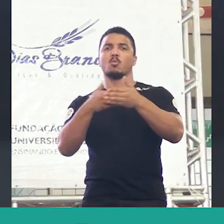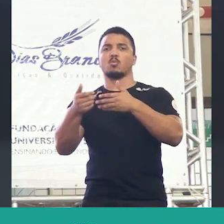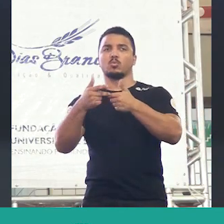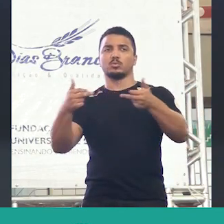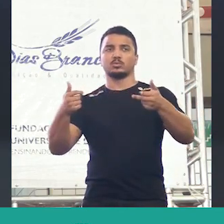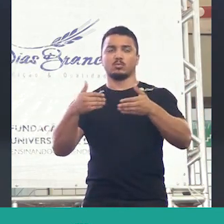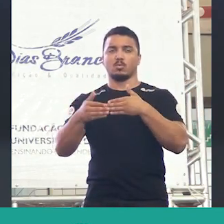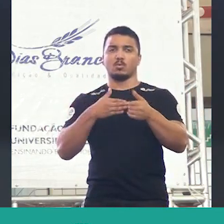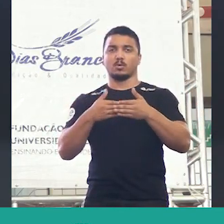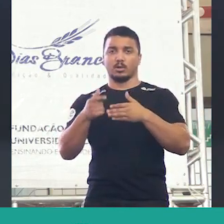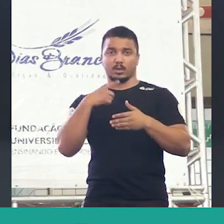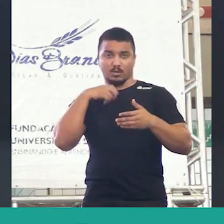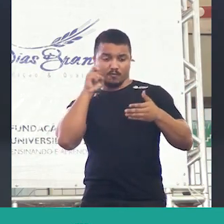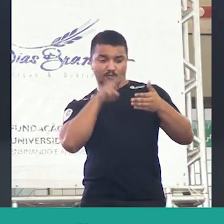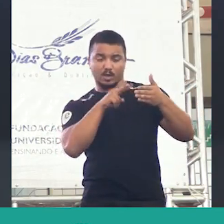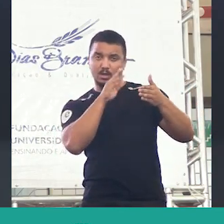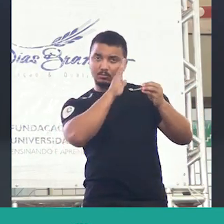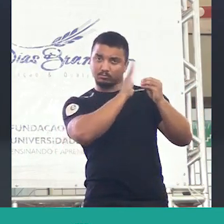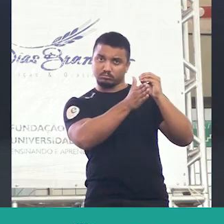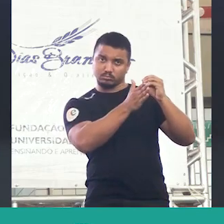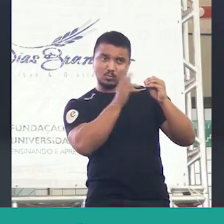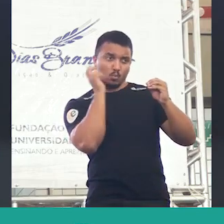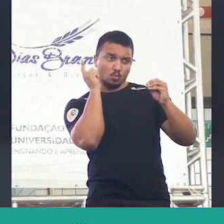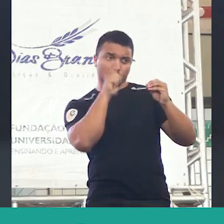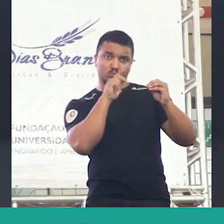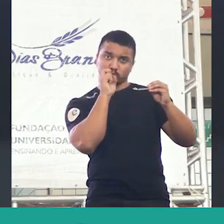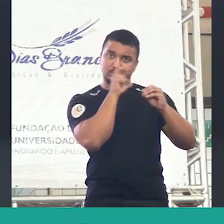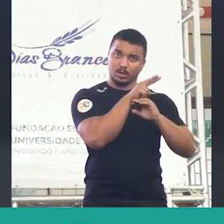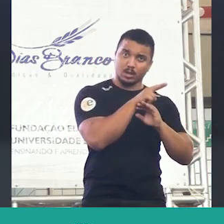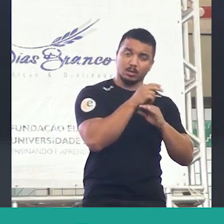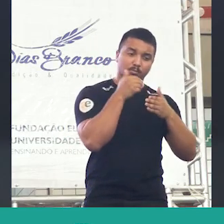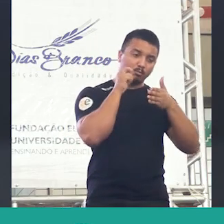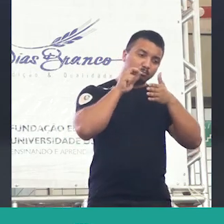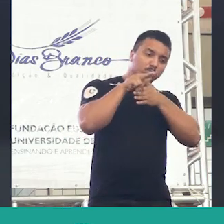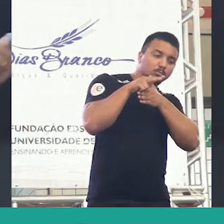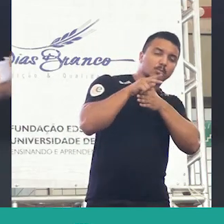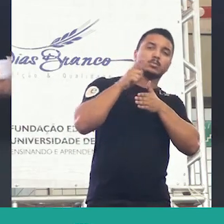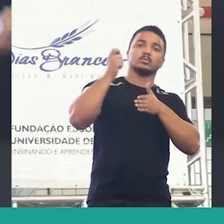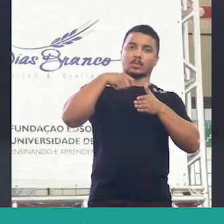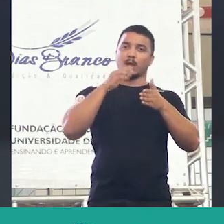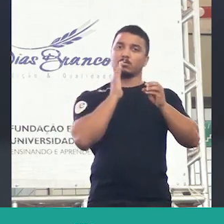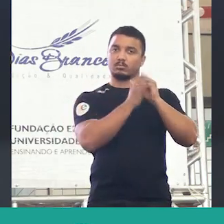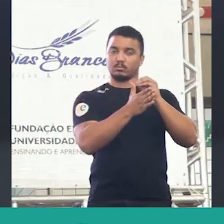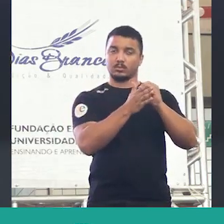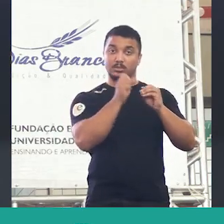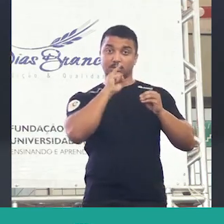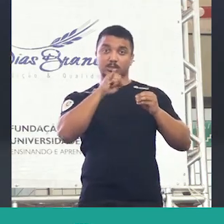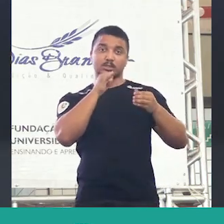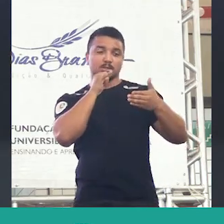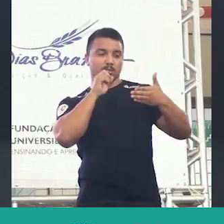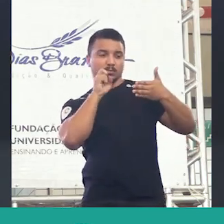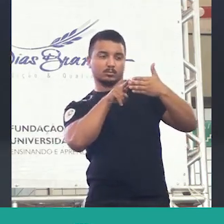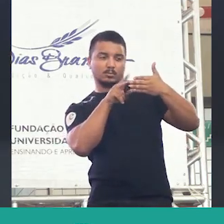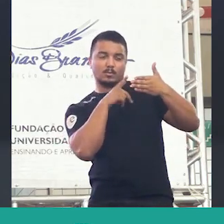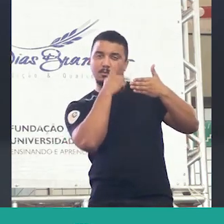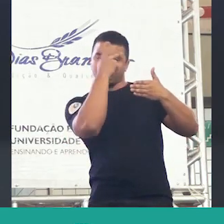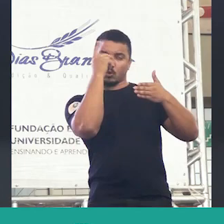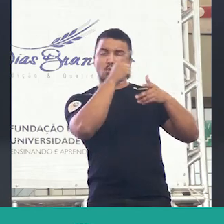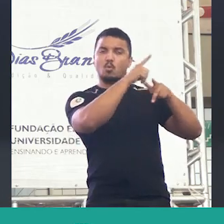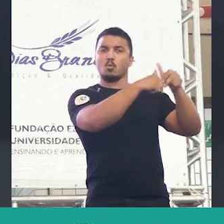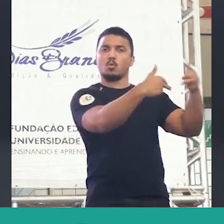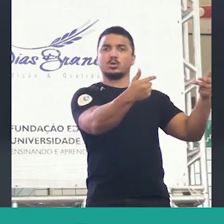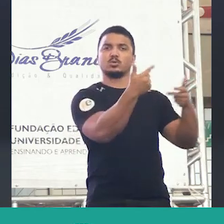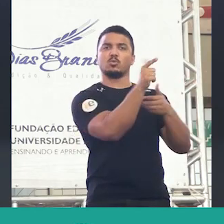coisa, viu através dela, é transparente. Olhou para alguma coisa, viu a imagem de algo, ela é